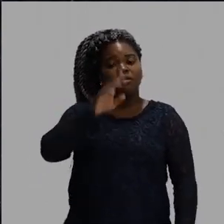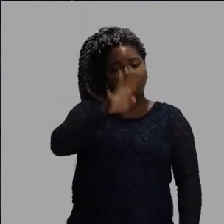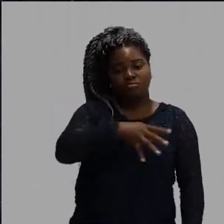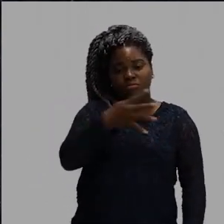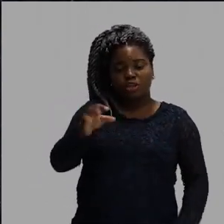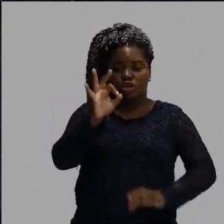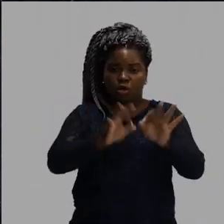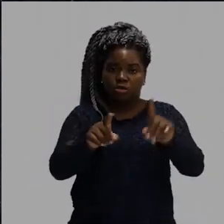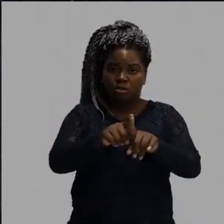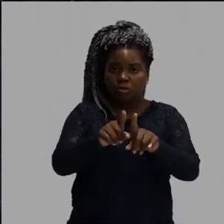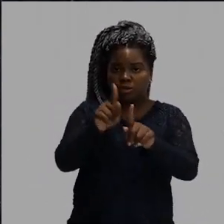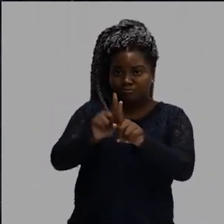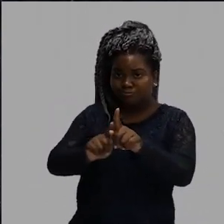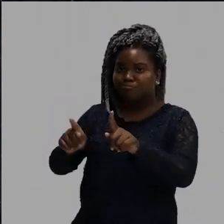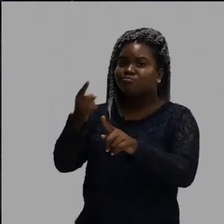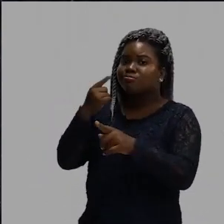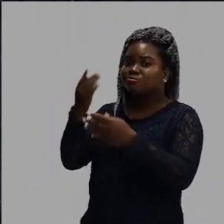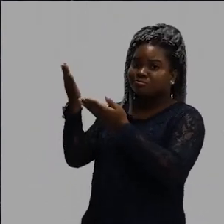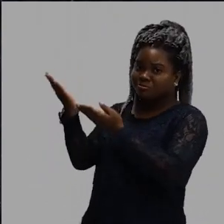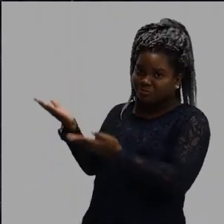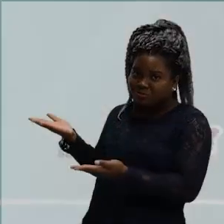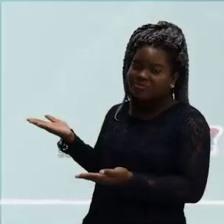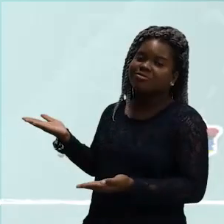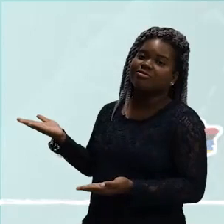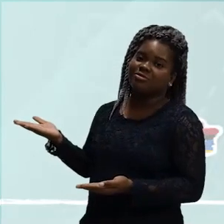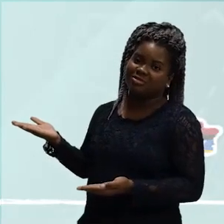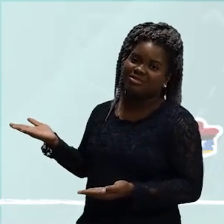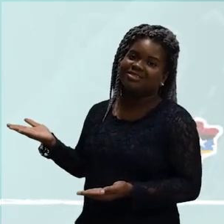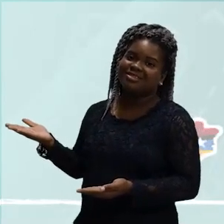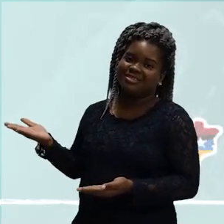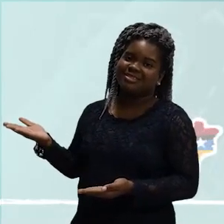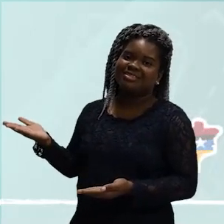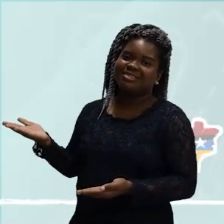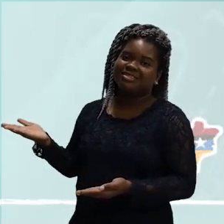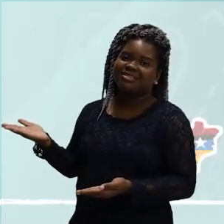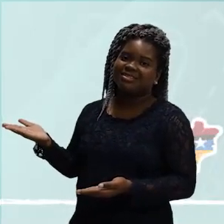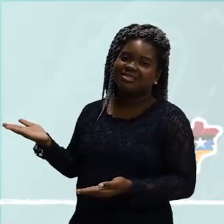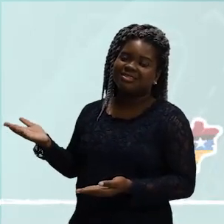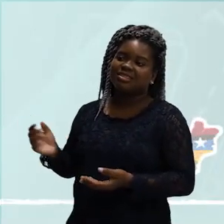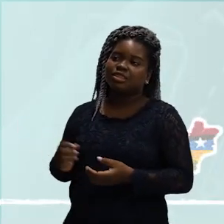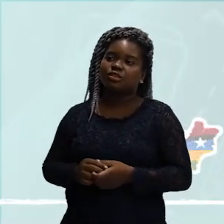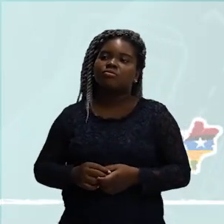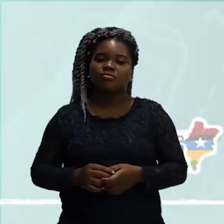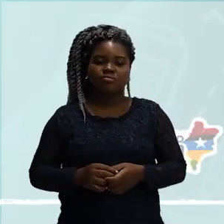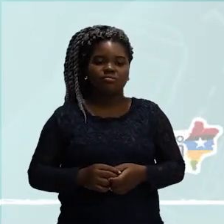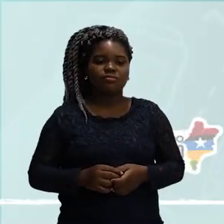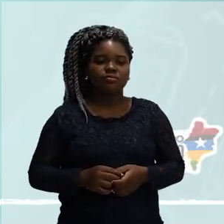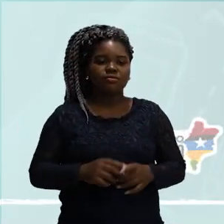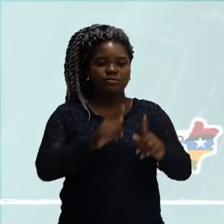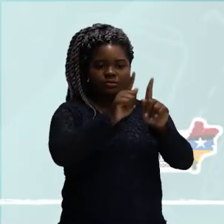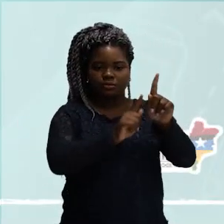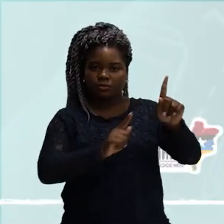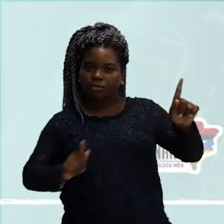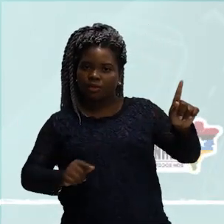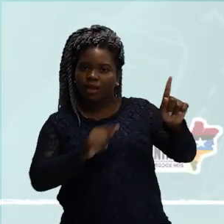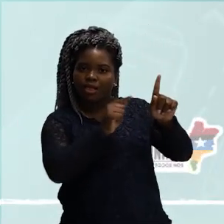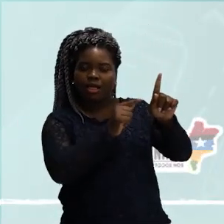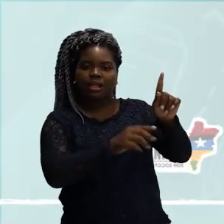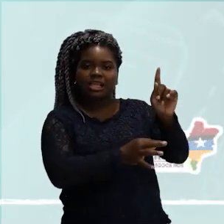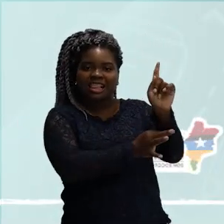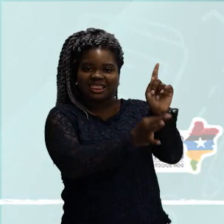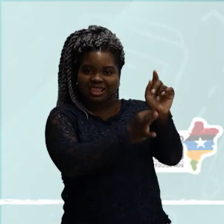aqui algumas situações onde a gente pode representar alguns dados através do gráfico, né, de linhas.